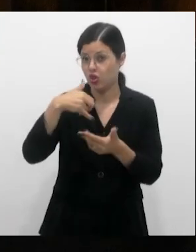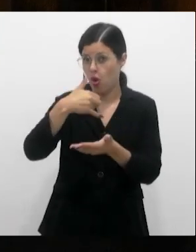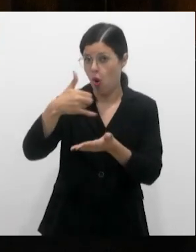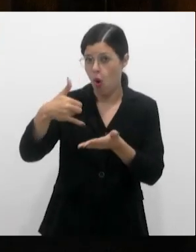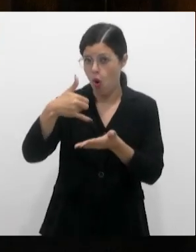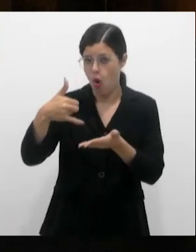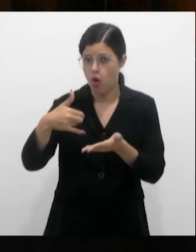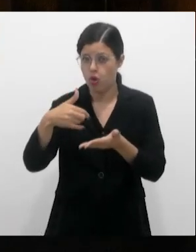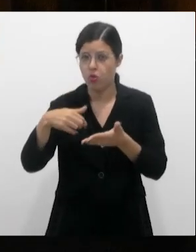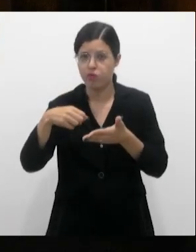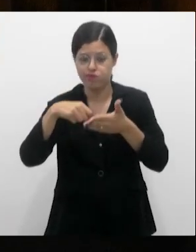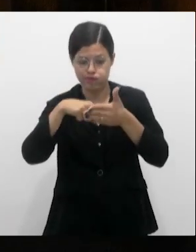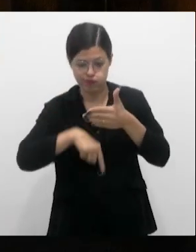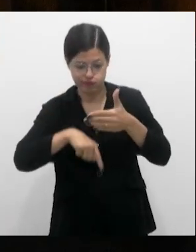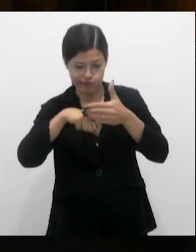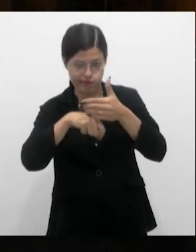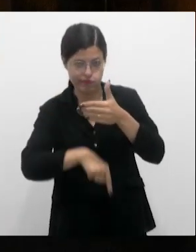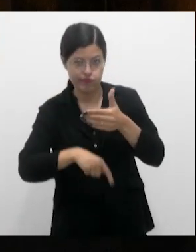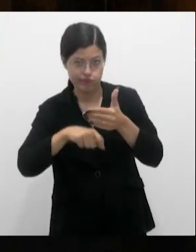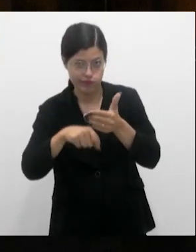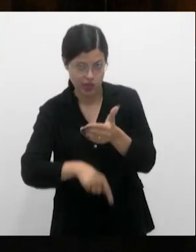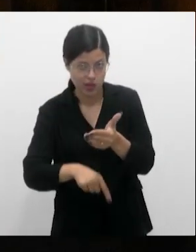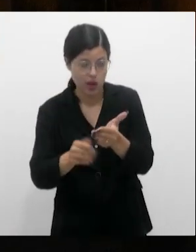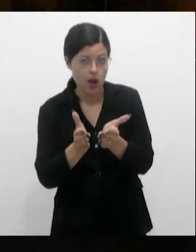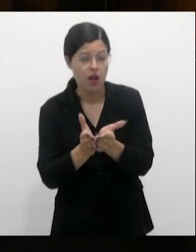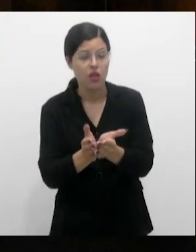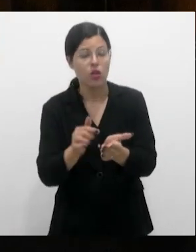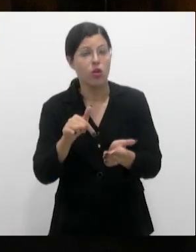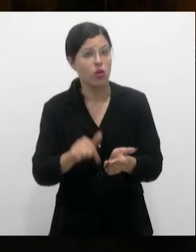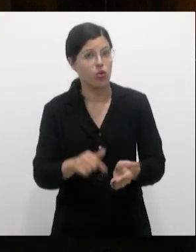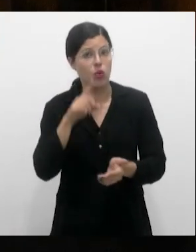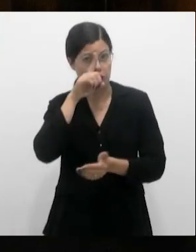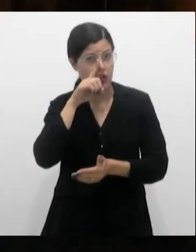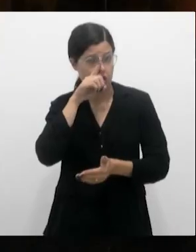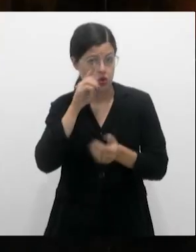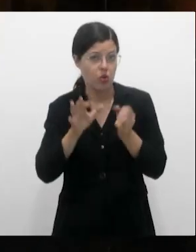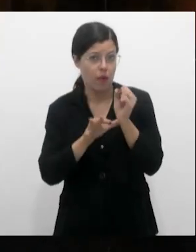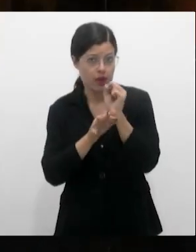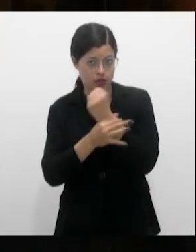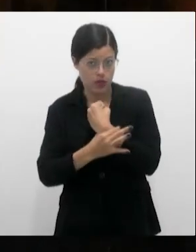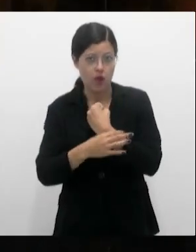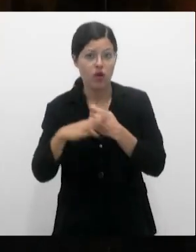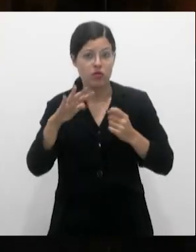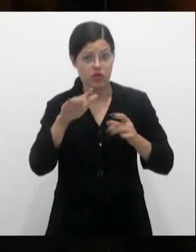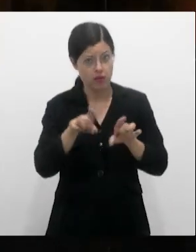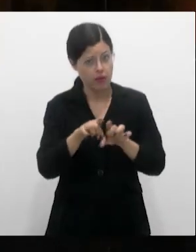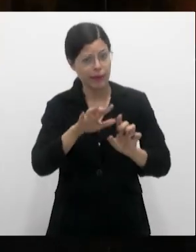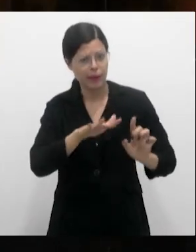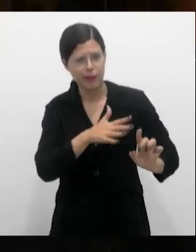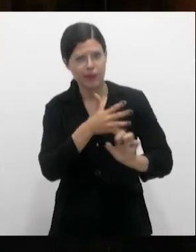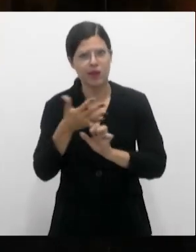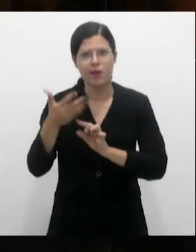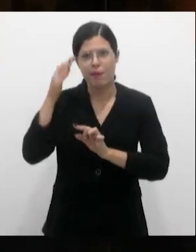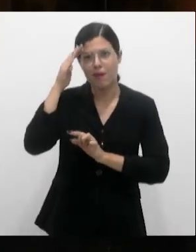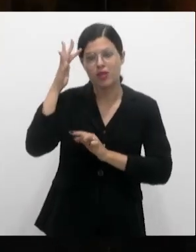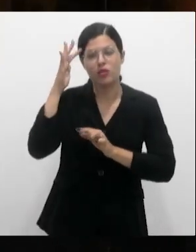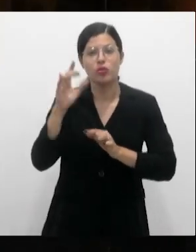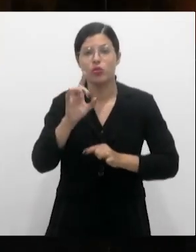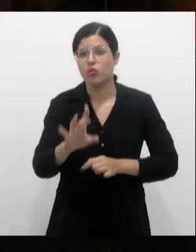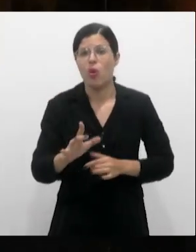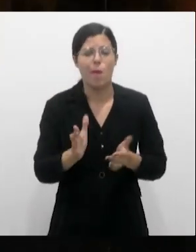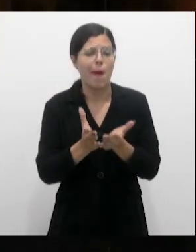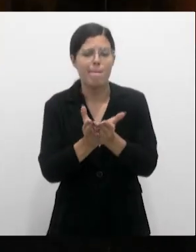Um risco grave à segurança e ao meio ambiente. Imagine só uma barca pegando